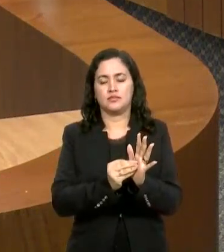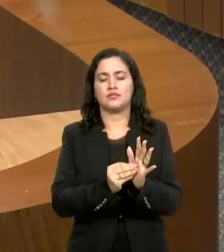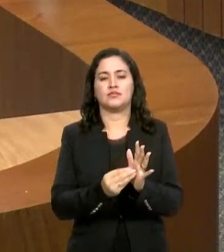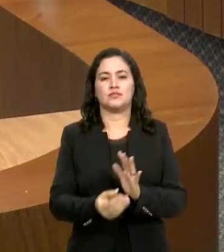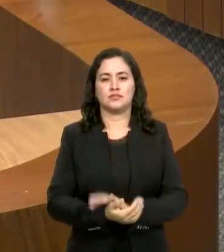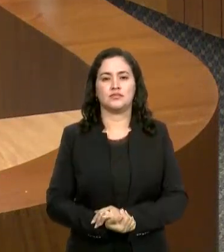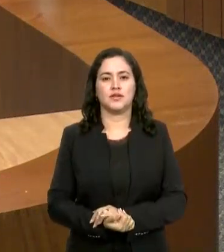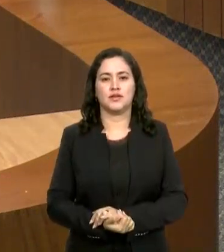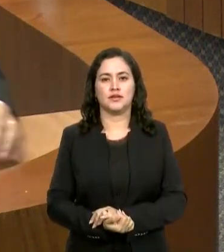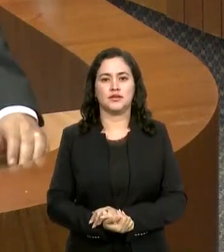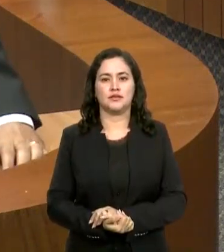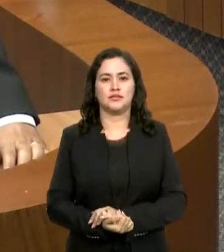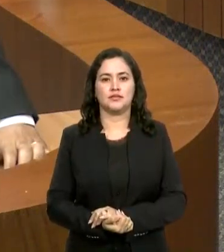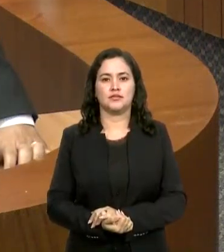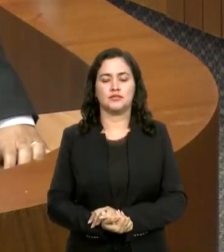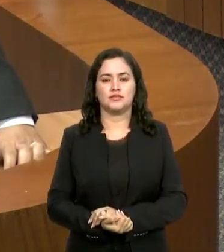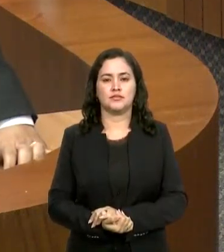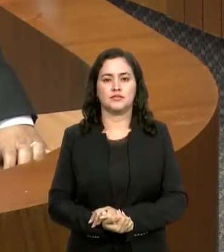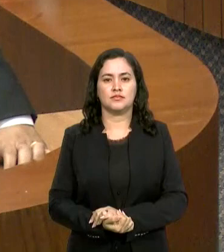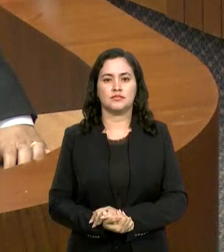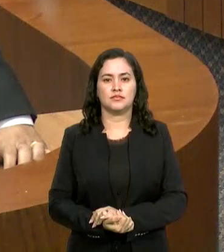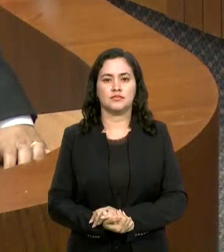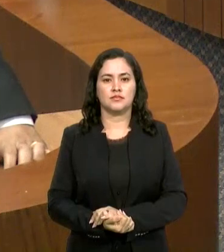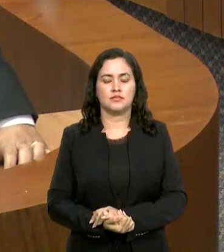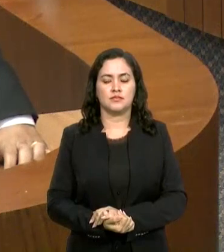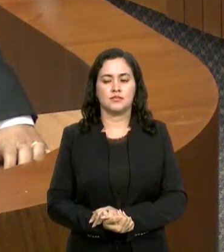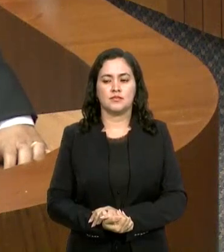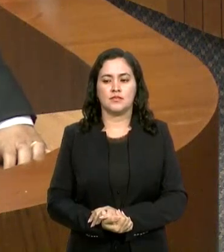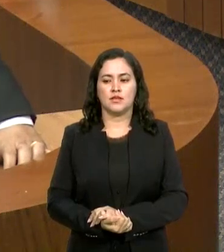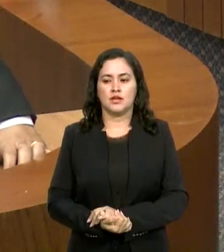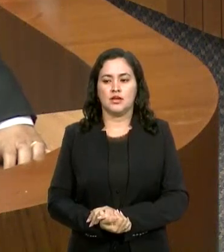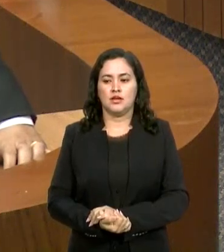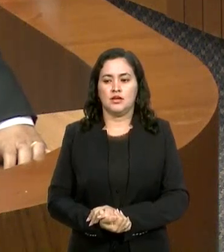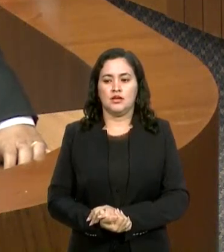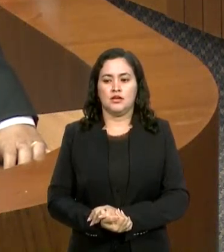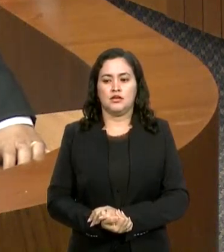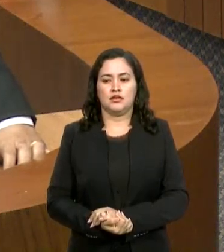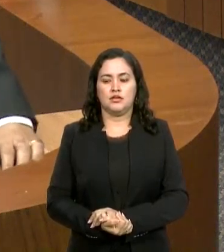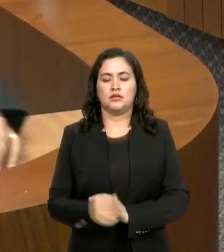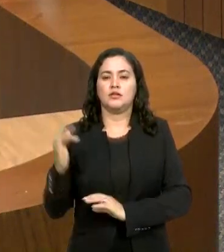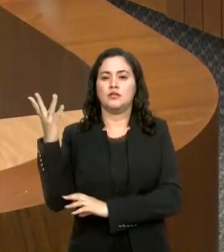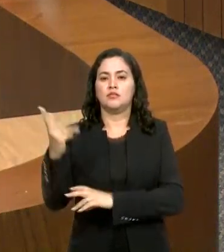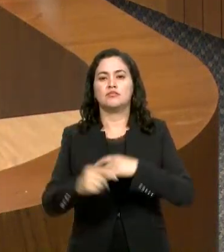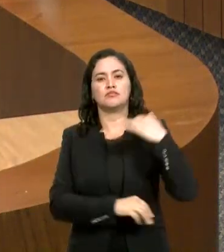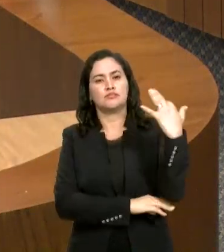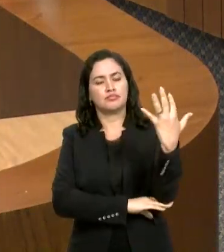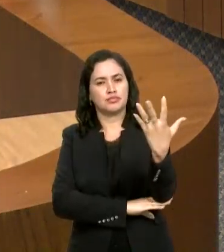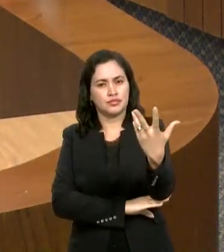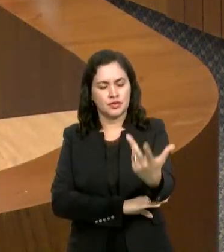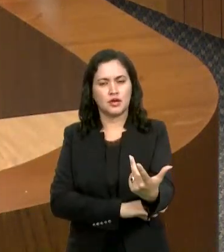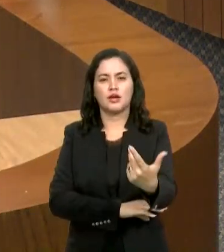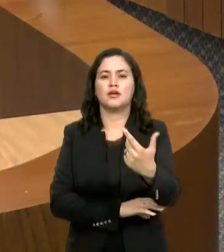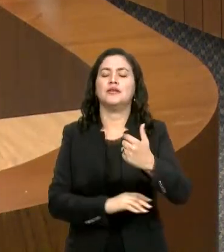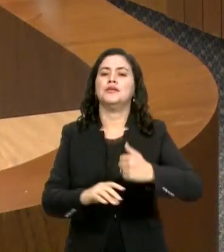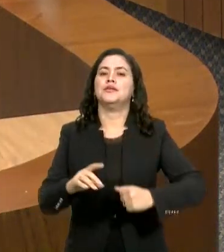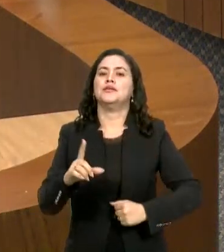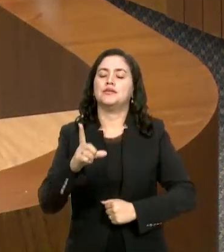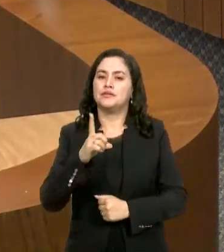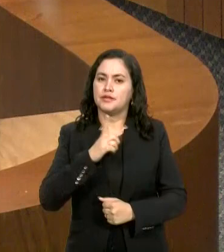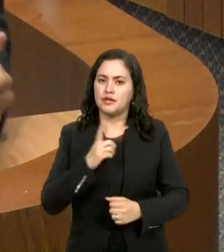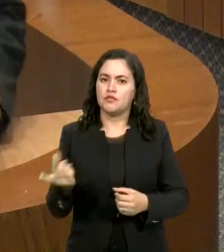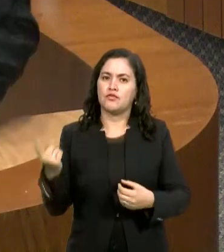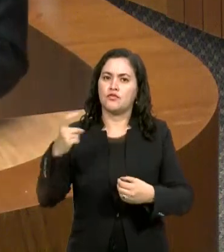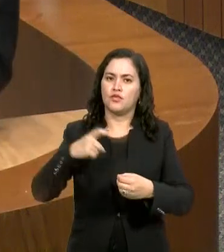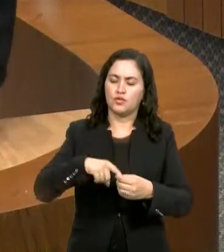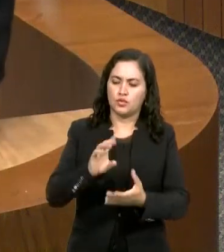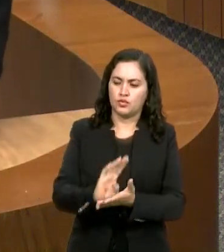parte, deputado Zé Inácio. No meio ambiente, a gente teve a reativação do Fundo Amazônia, que estava parado desde 2019. Passou a